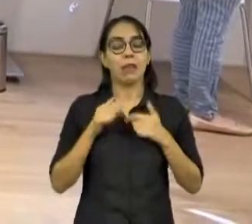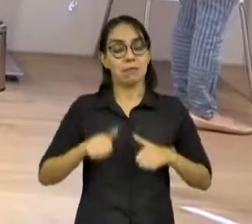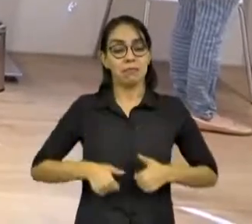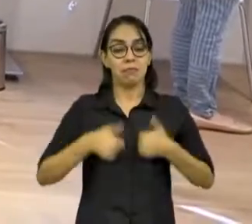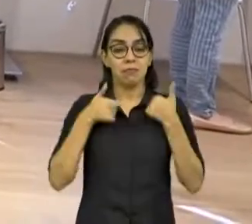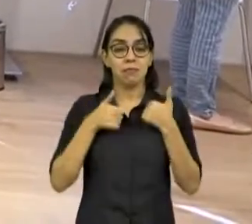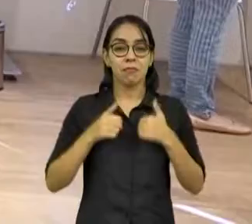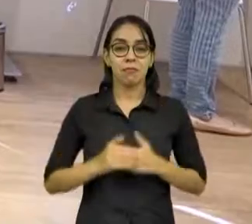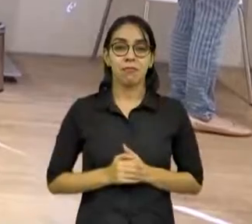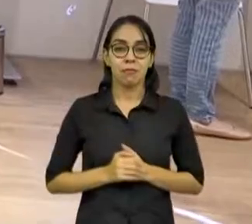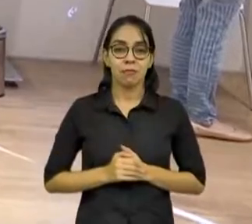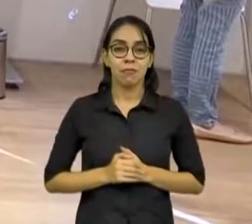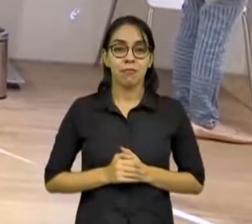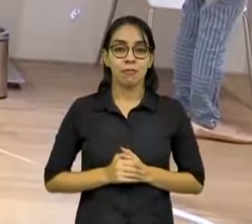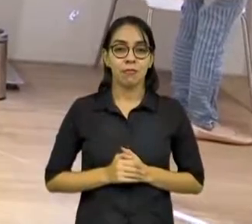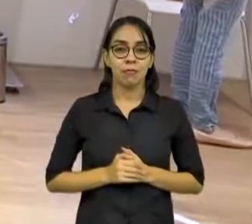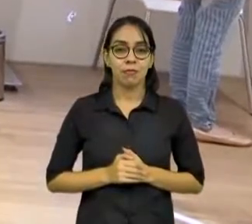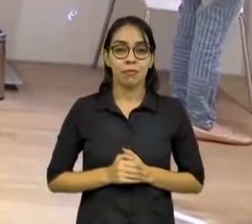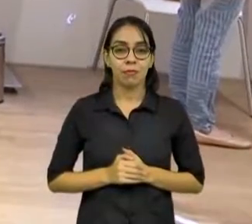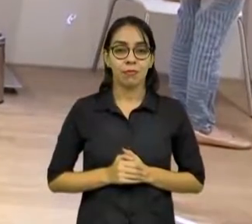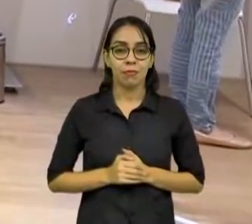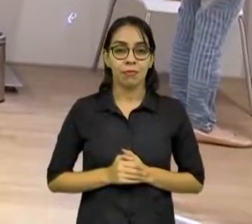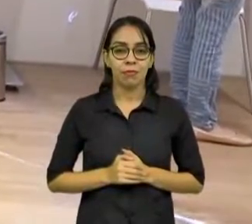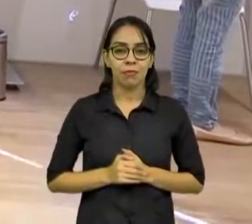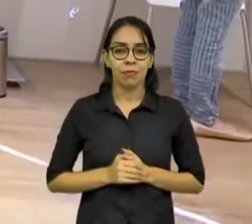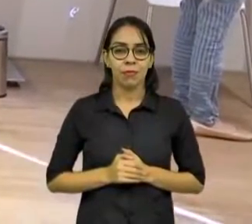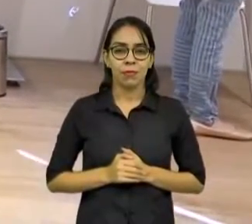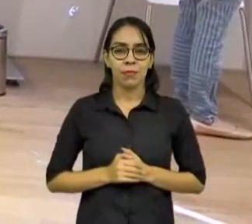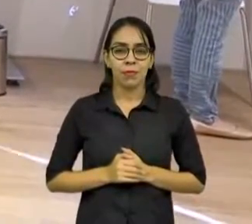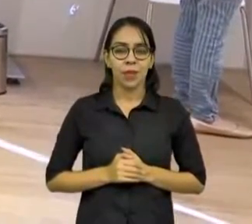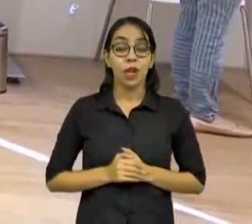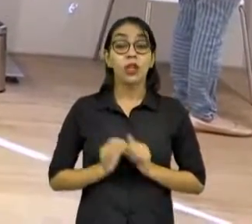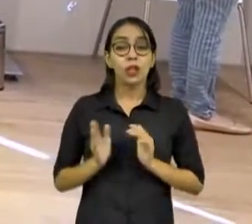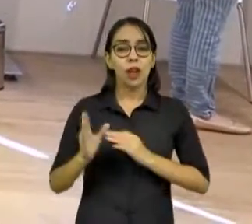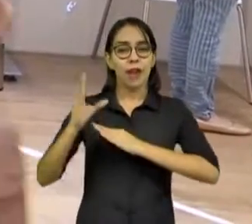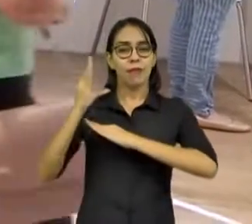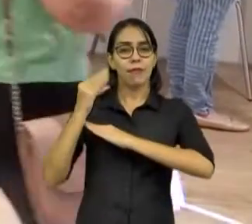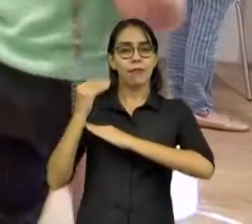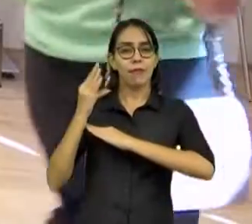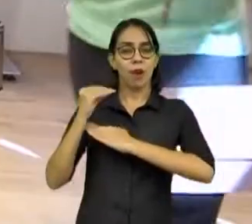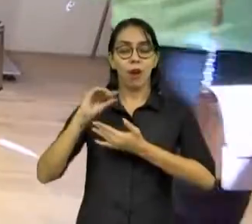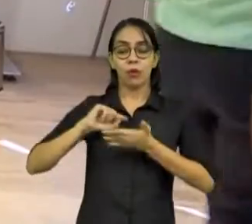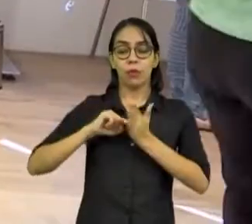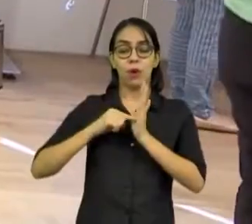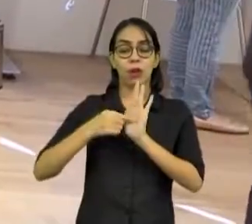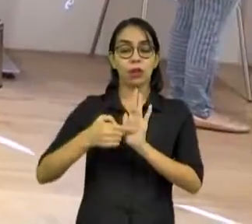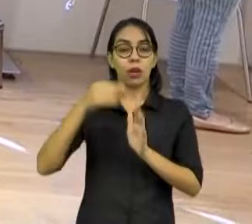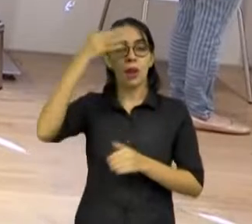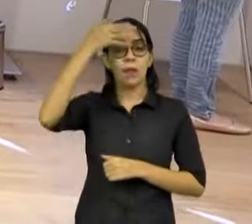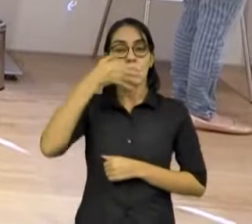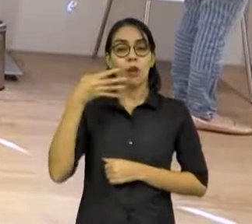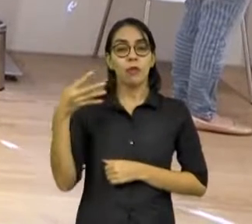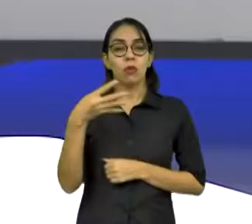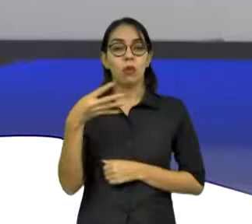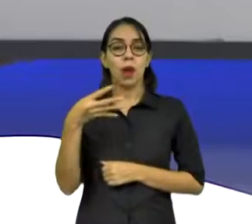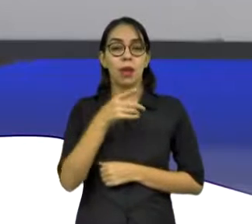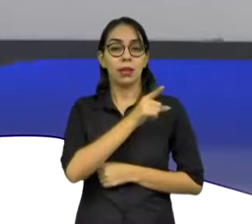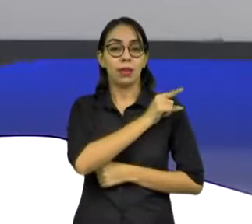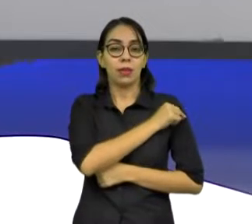minha foto ali para mostrar para o pessoal da minha família que já tomei minha dose, minha quarta dose, para que todos tomem também.